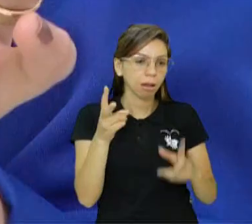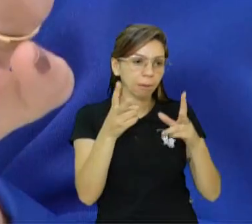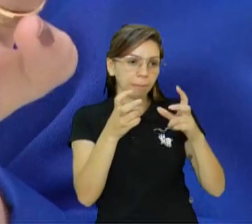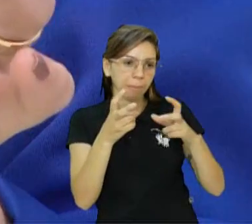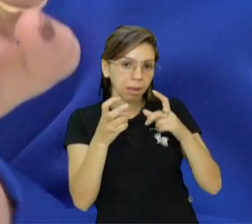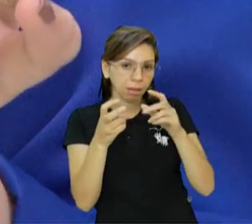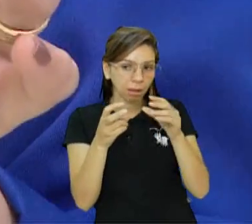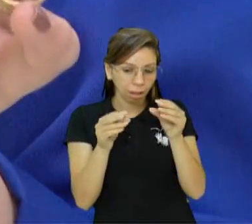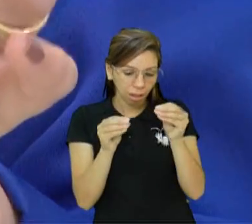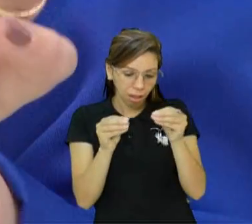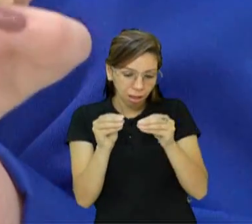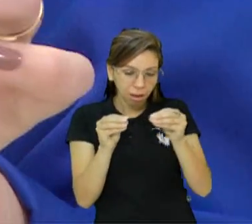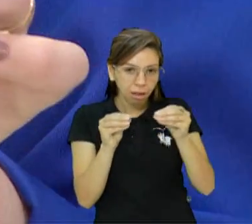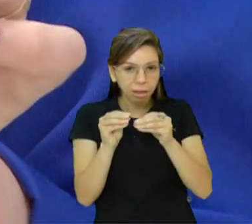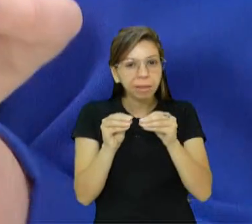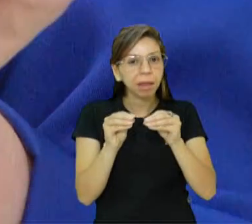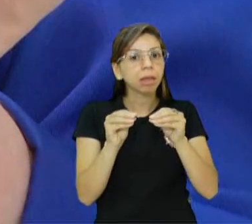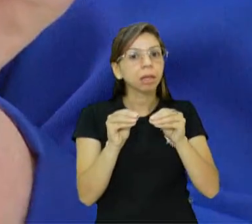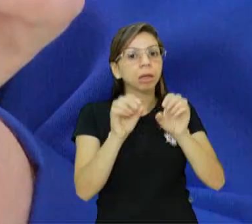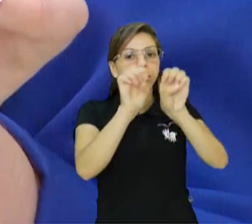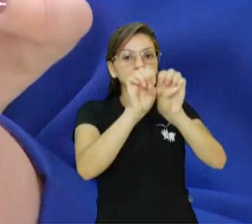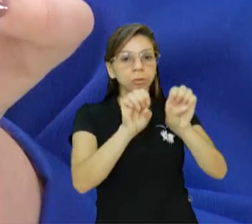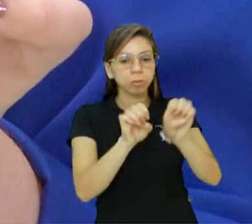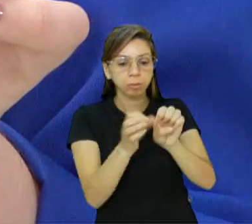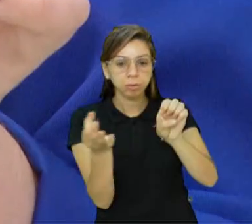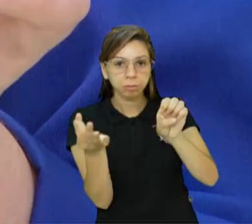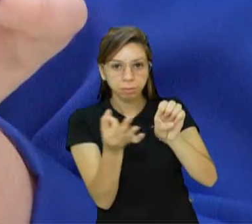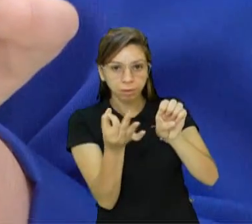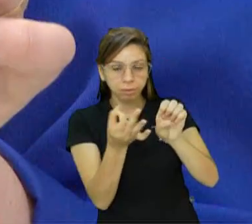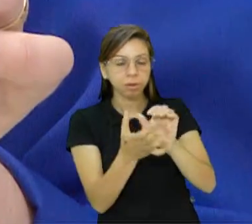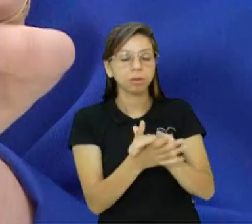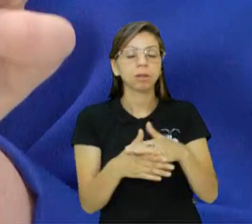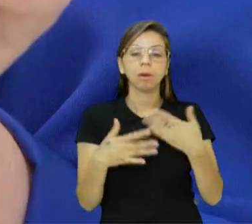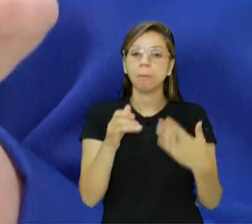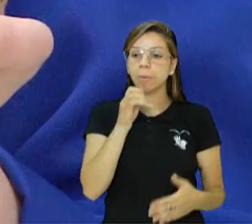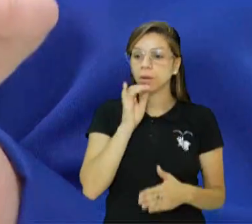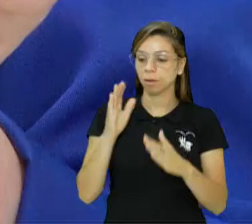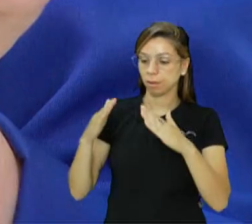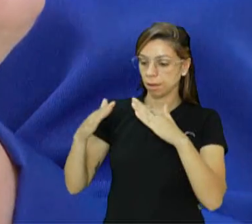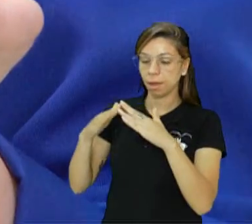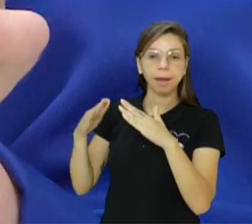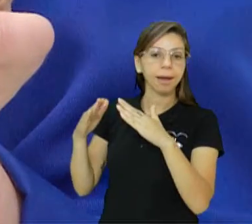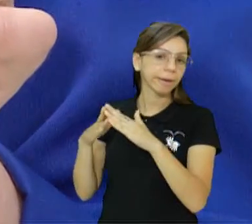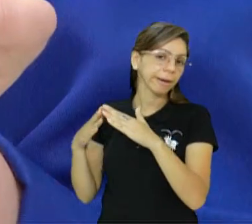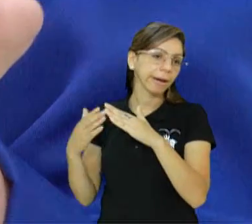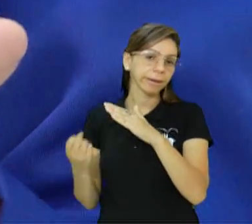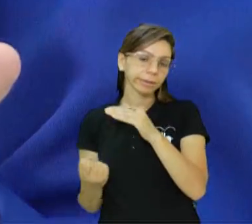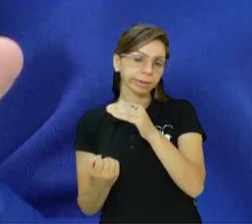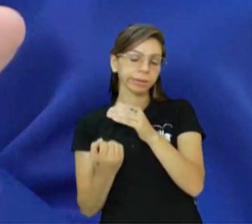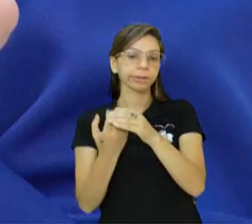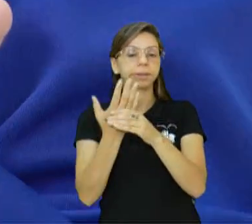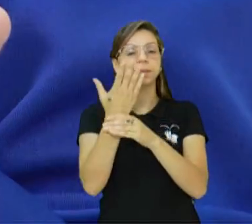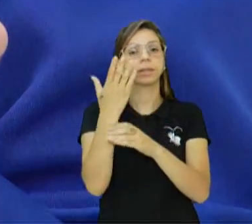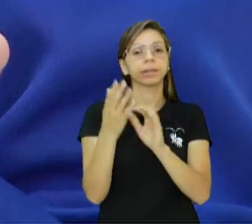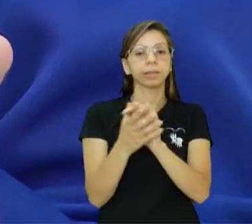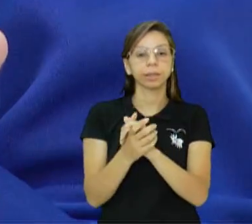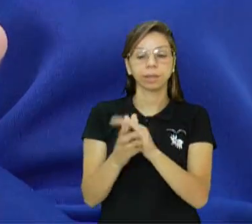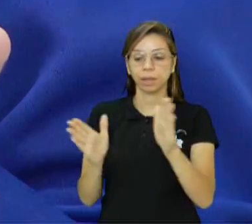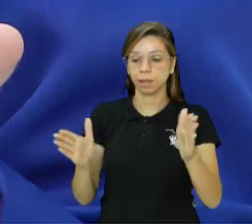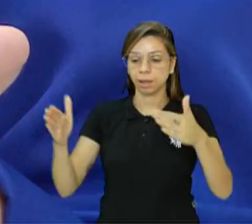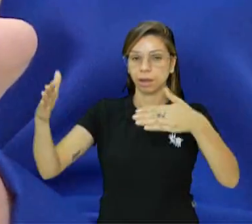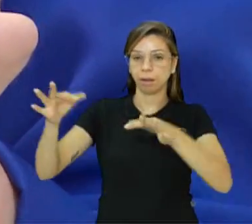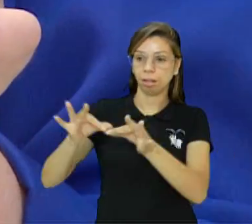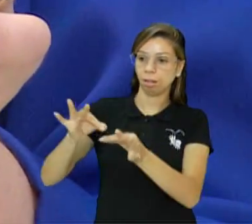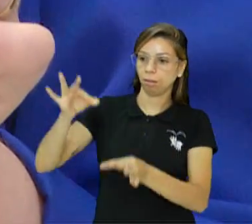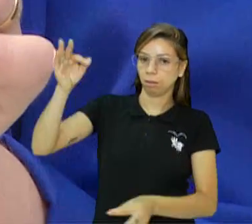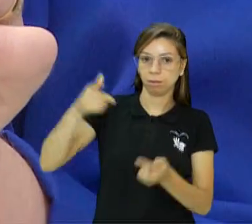que ele fica bem mais estruturado. Se você quiser na sua casa lá formar o cubo com o palitinho